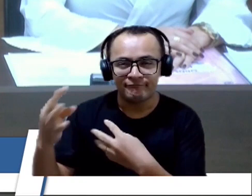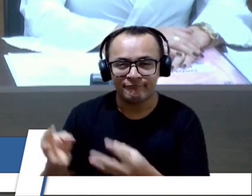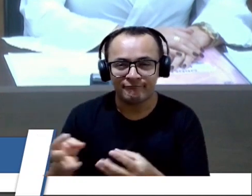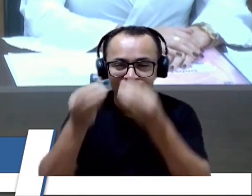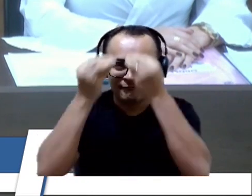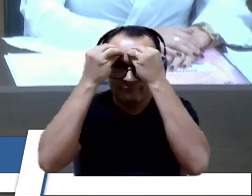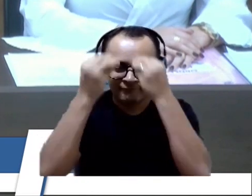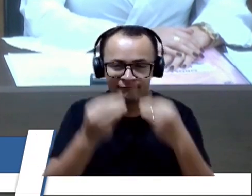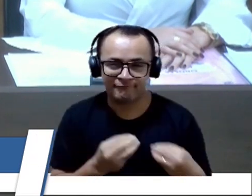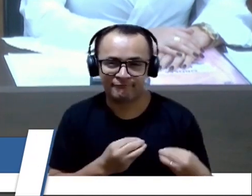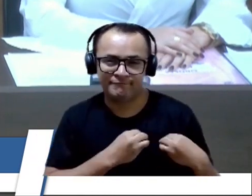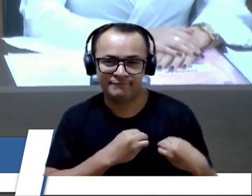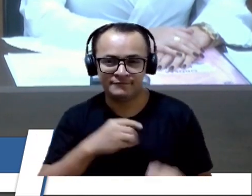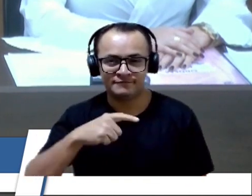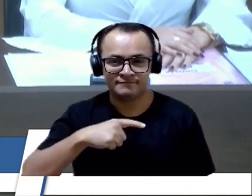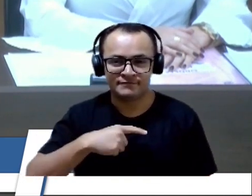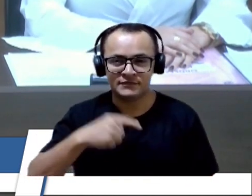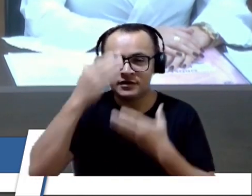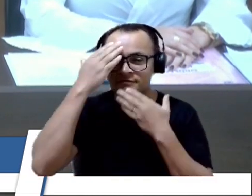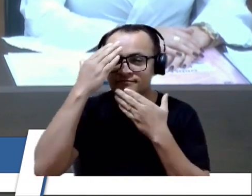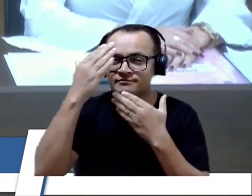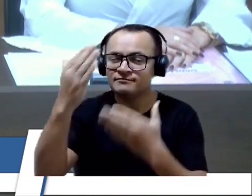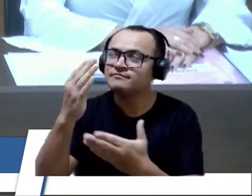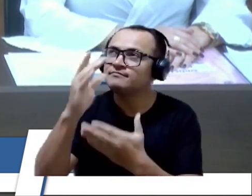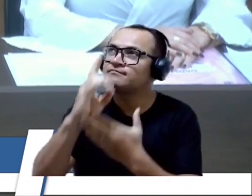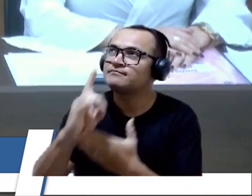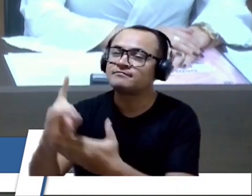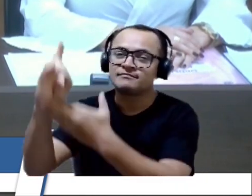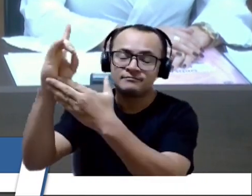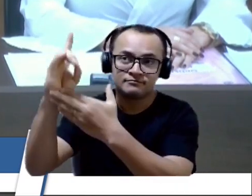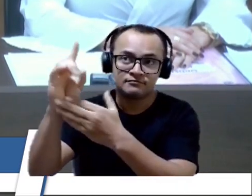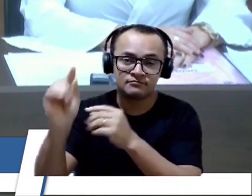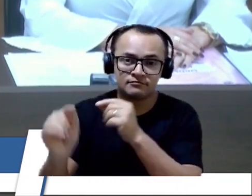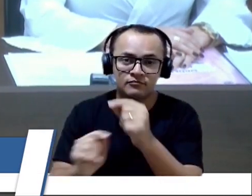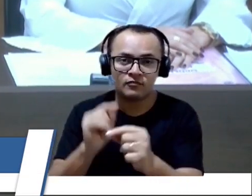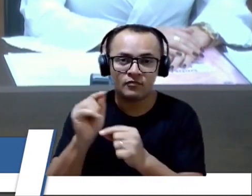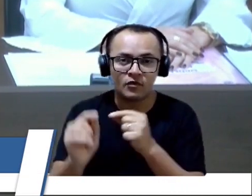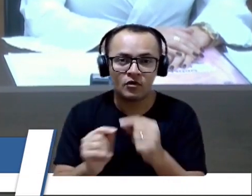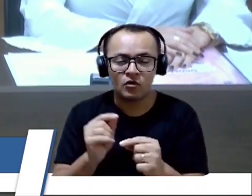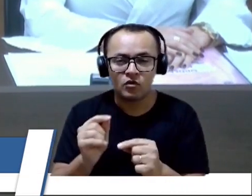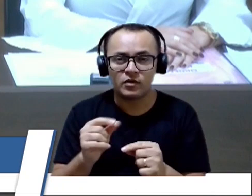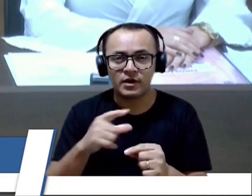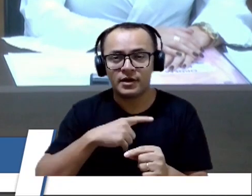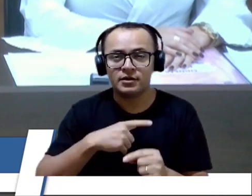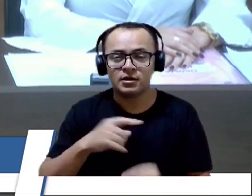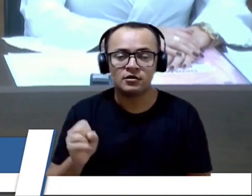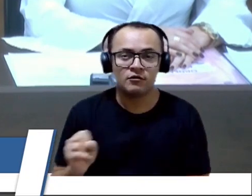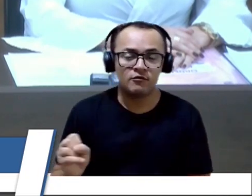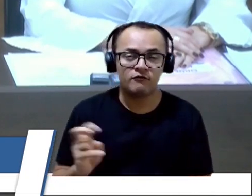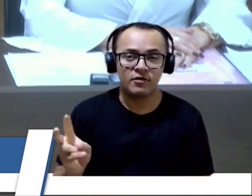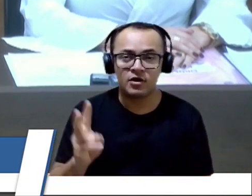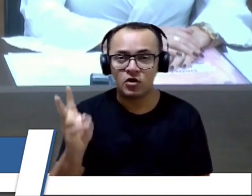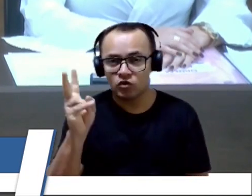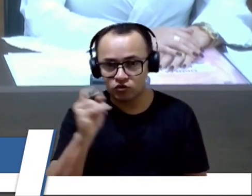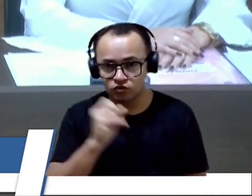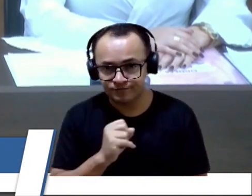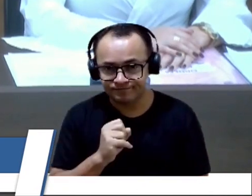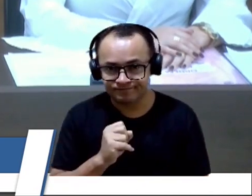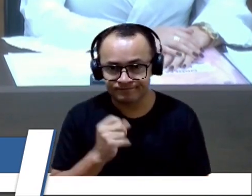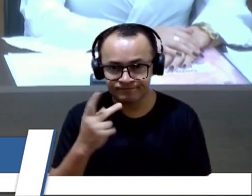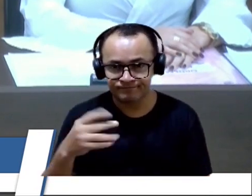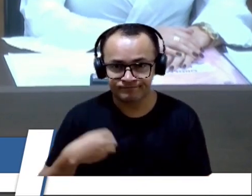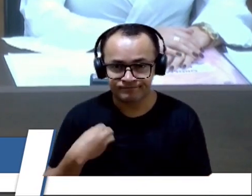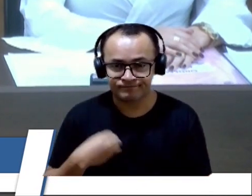É muito grato a Deus pela mais importante riqueza que poderia ser proporcionada em sua vida, suas